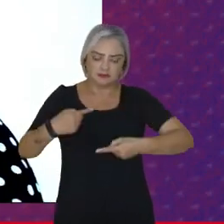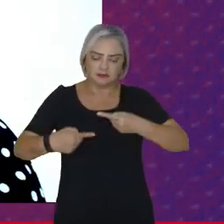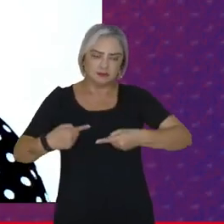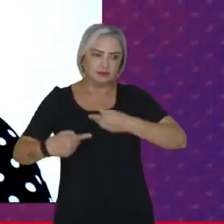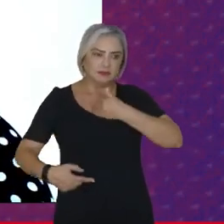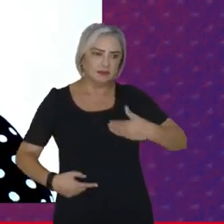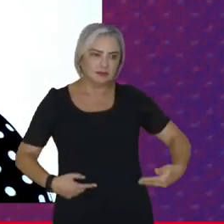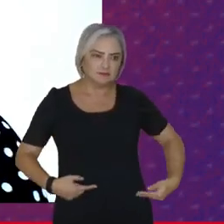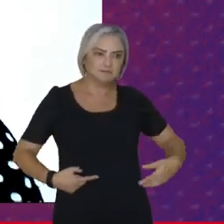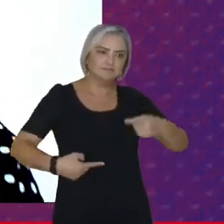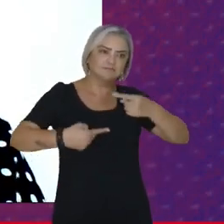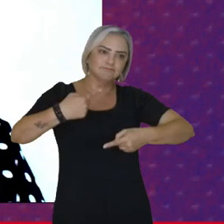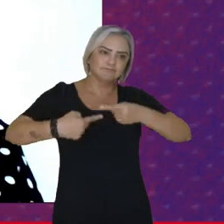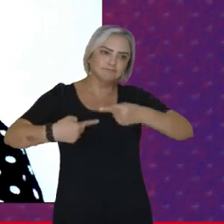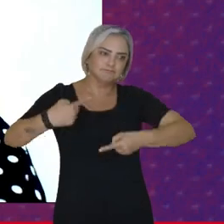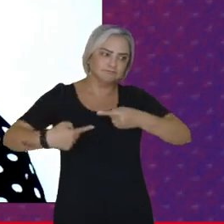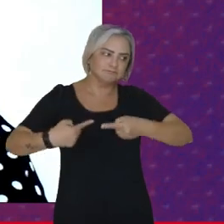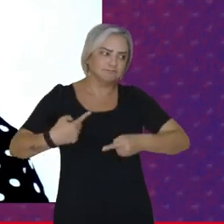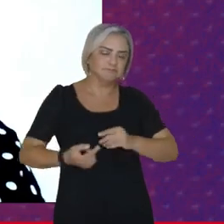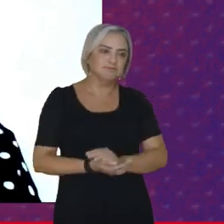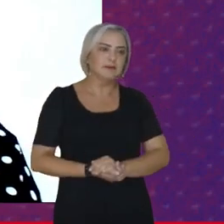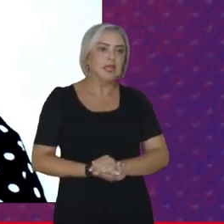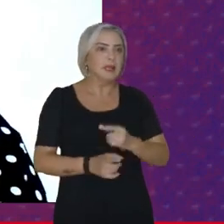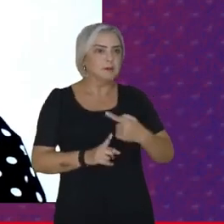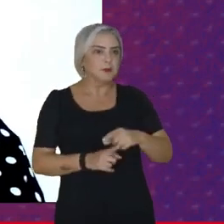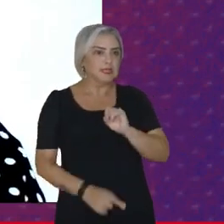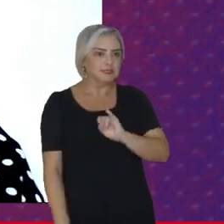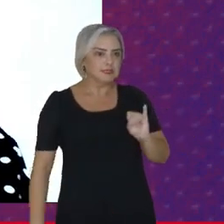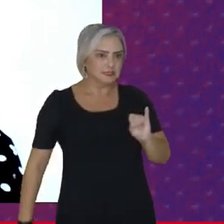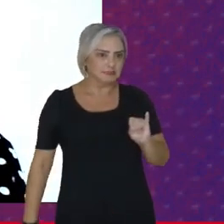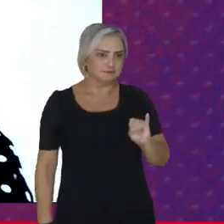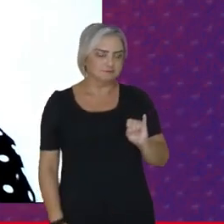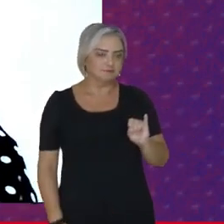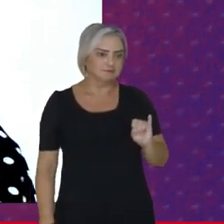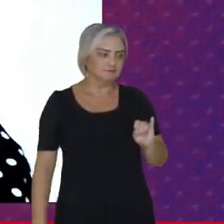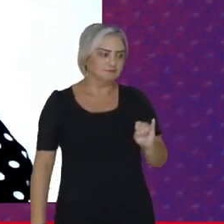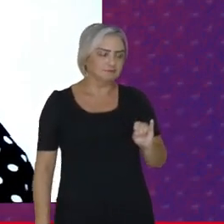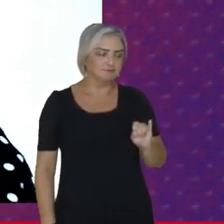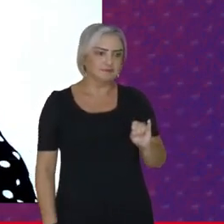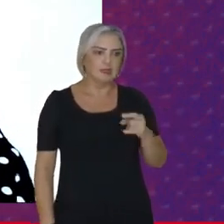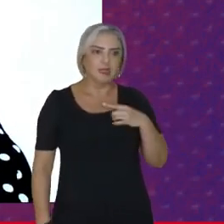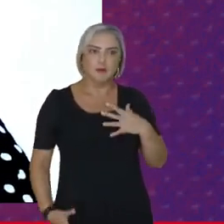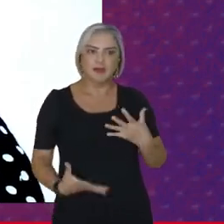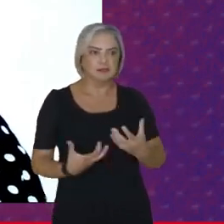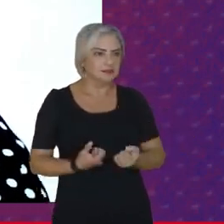da política. Porque se a gente não topa